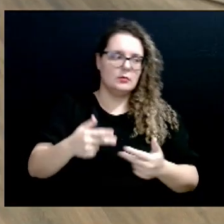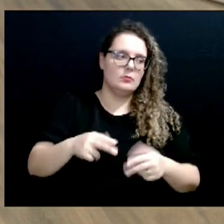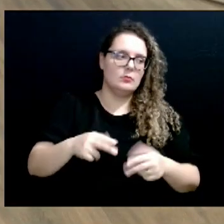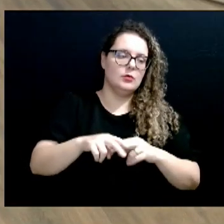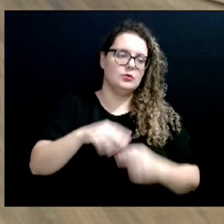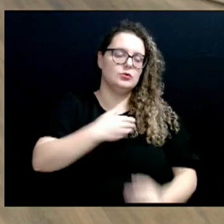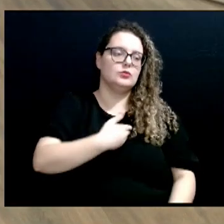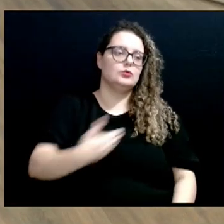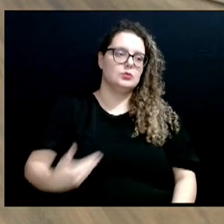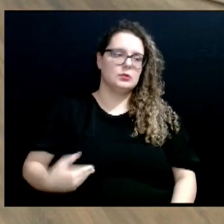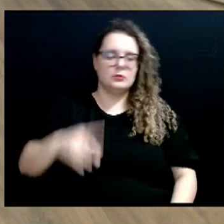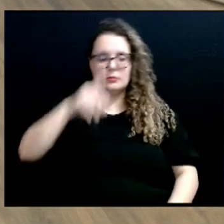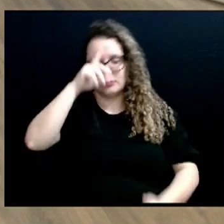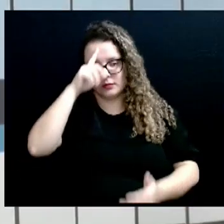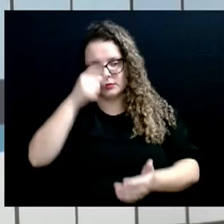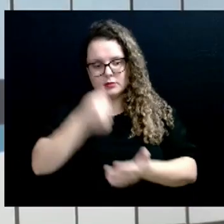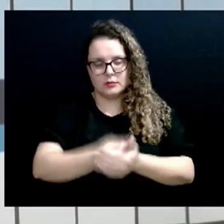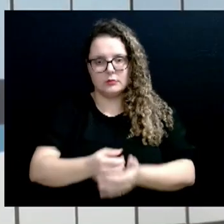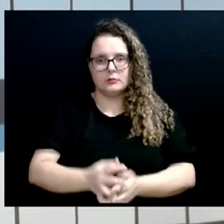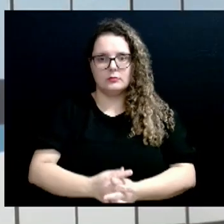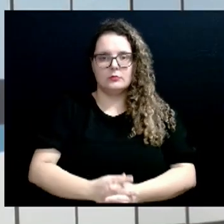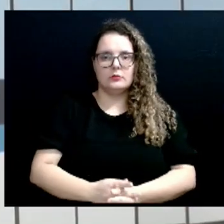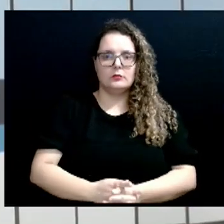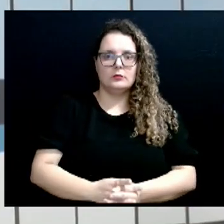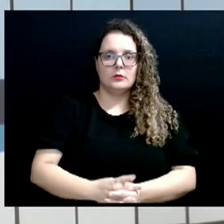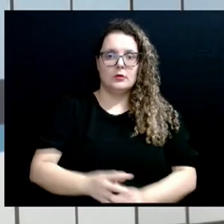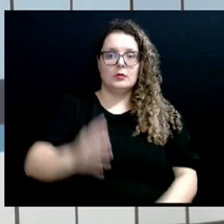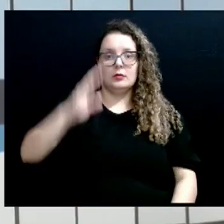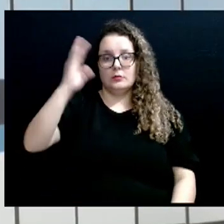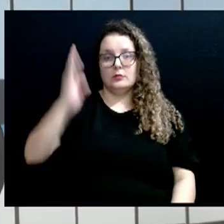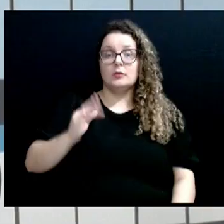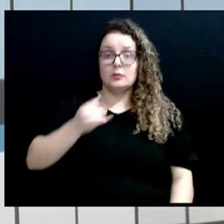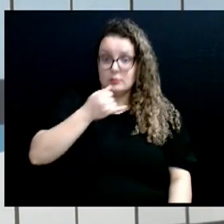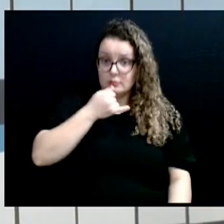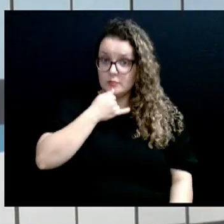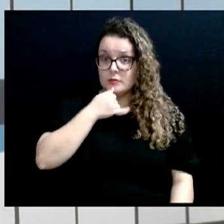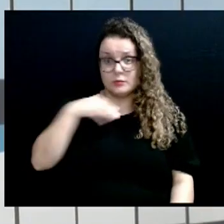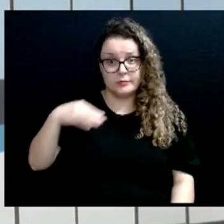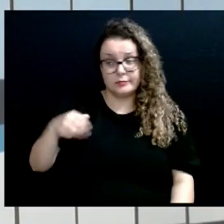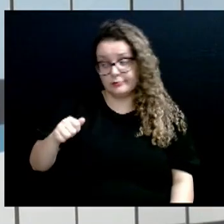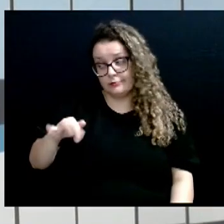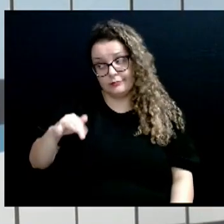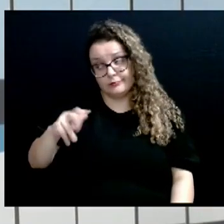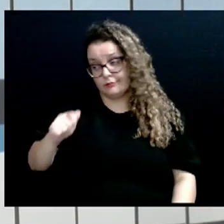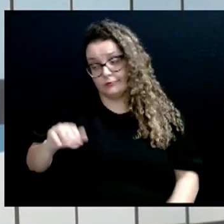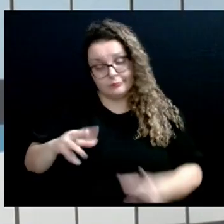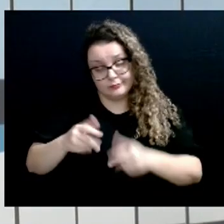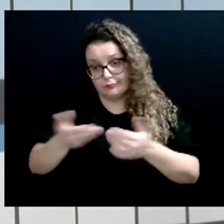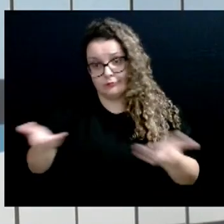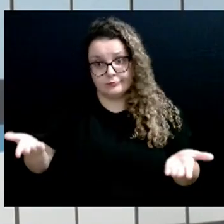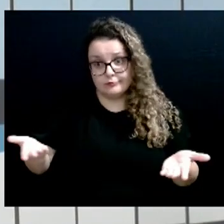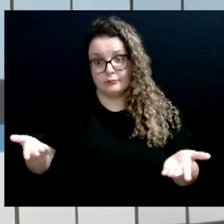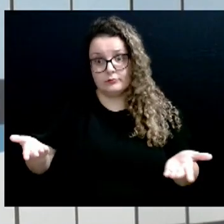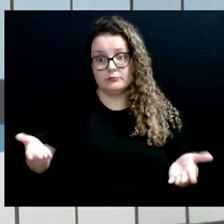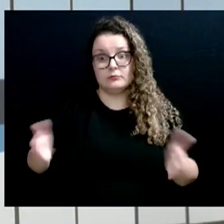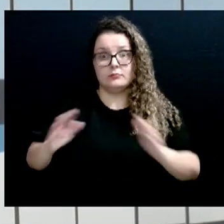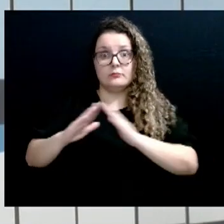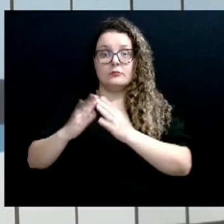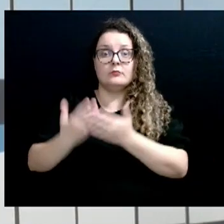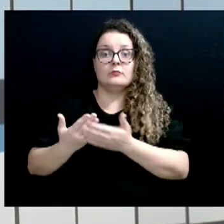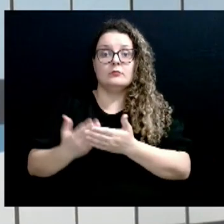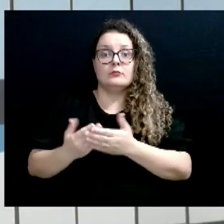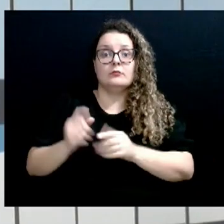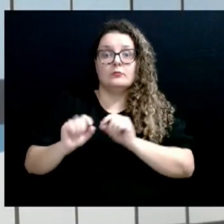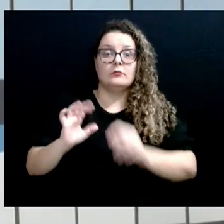essa decisão? Olha, no Brasil, infelizmente, tem máfia em tudo, né? Mas na autoescola, o que acontece? Primeiro, a parte de exames é